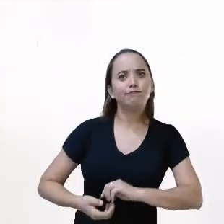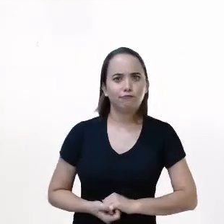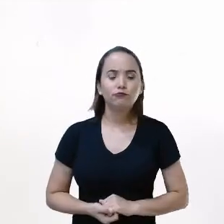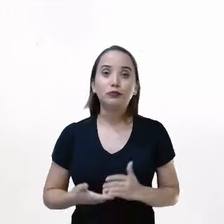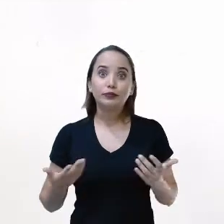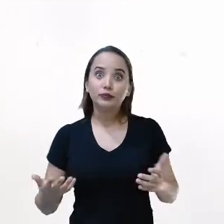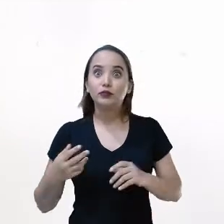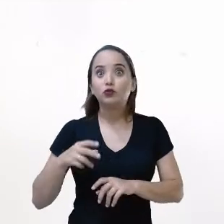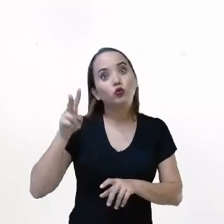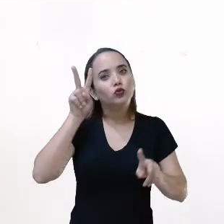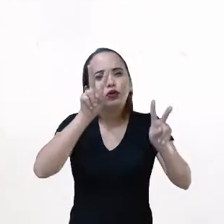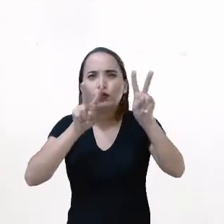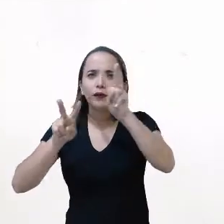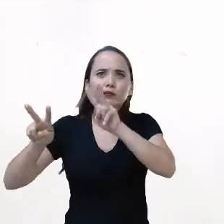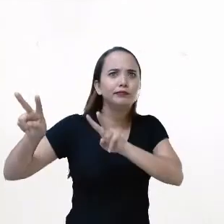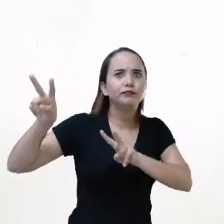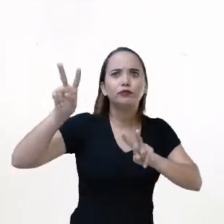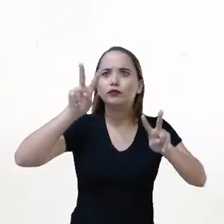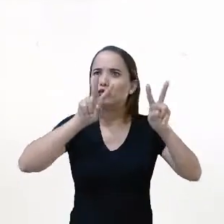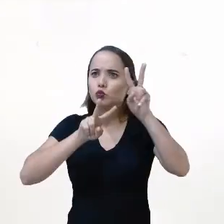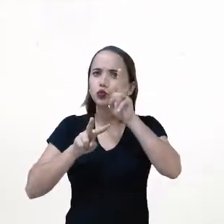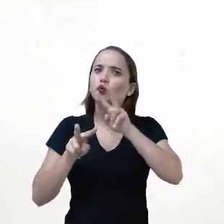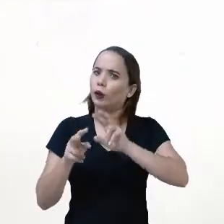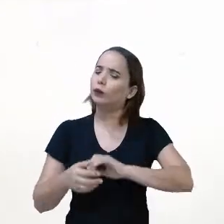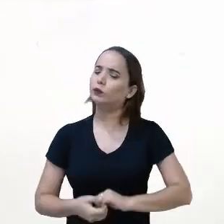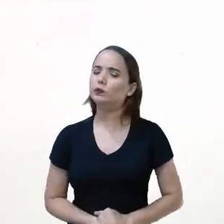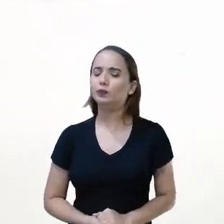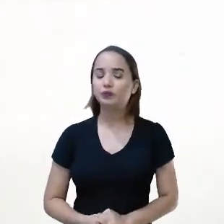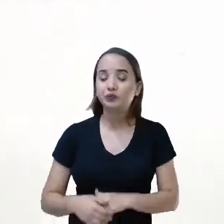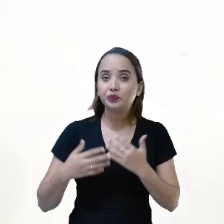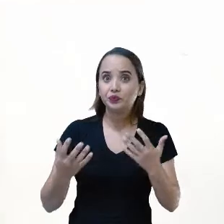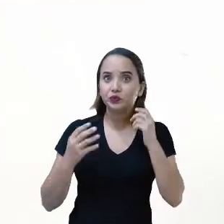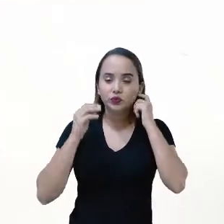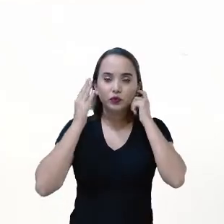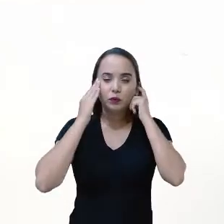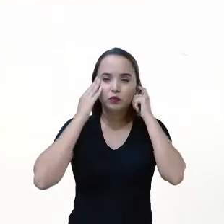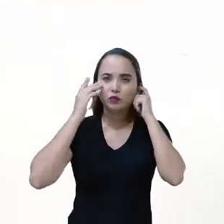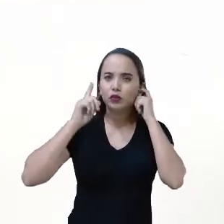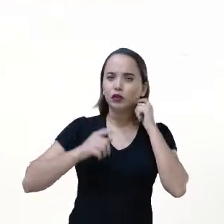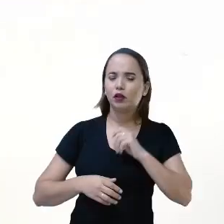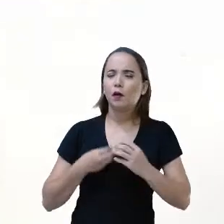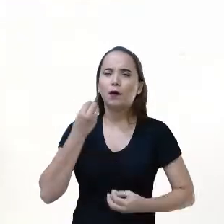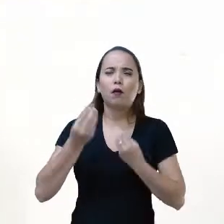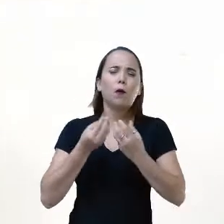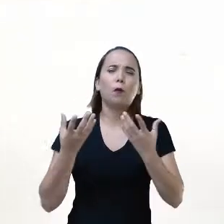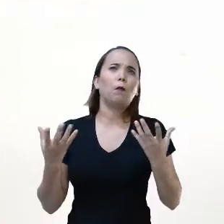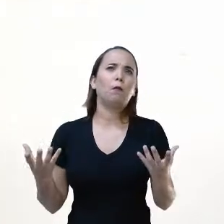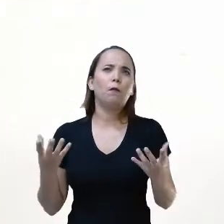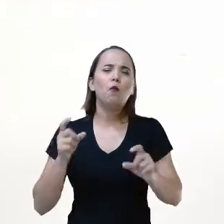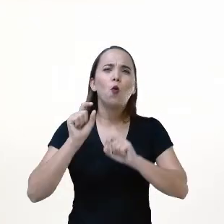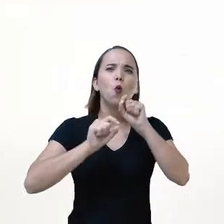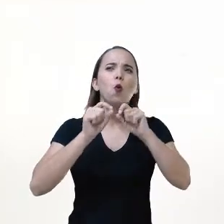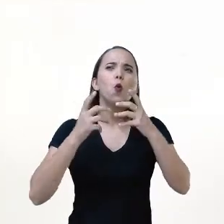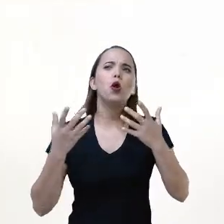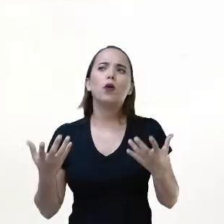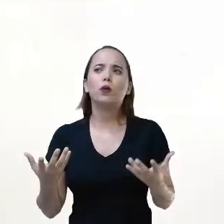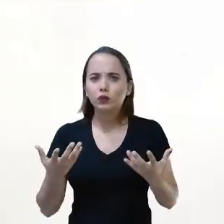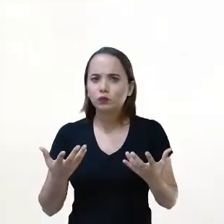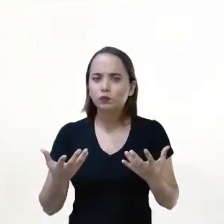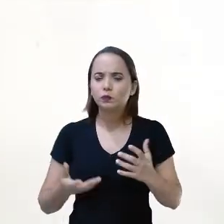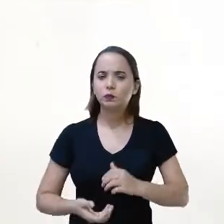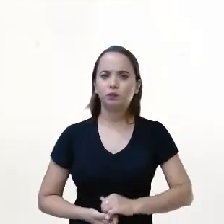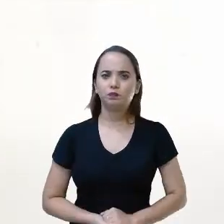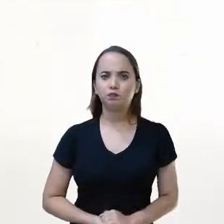estão aí presentes nesses noticiários. E aí nós vamos entender, sim, mas o que são os gráficos?